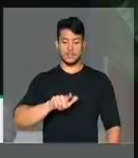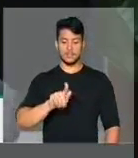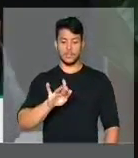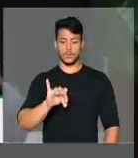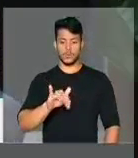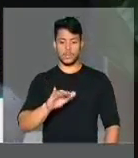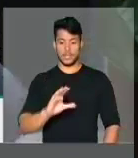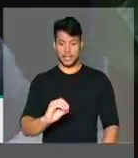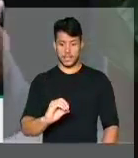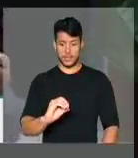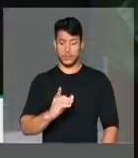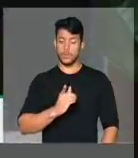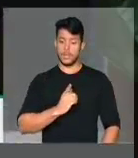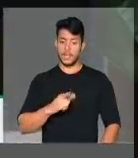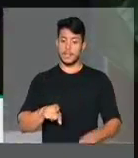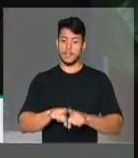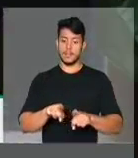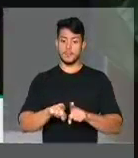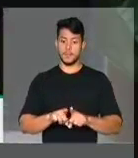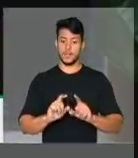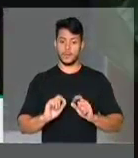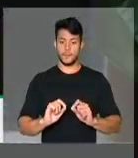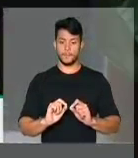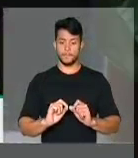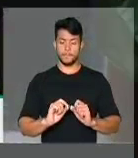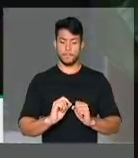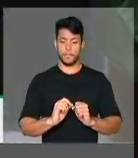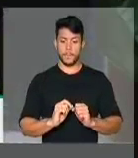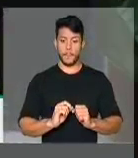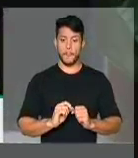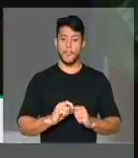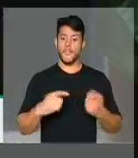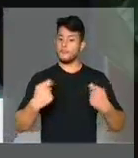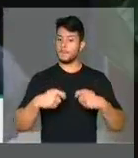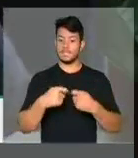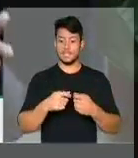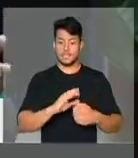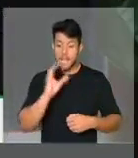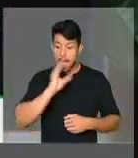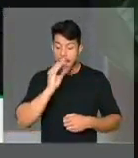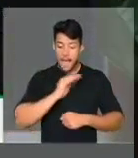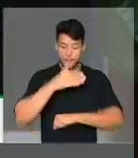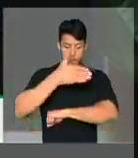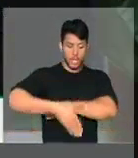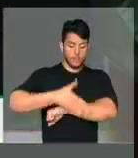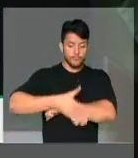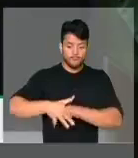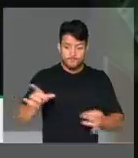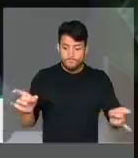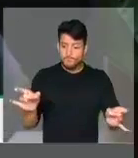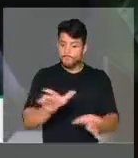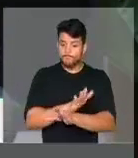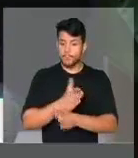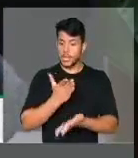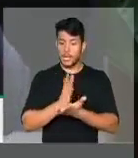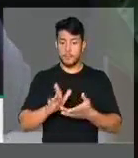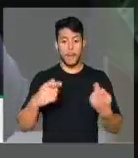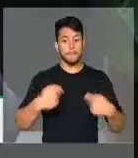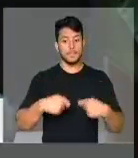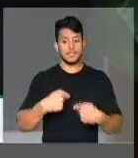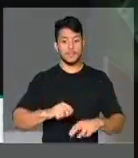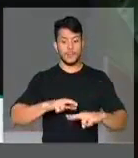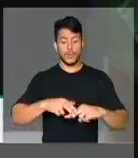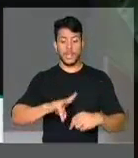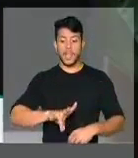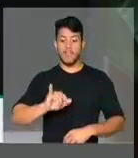maior fábrica de dormentes do mundo. A gente tem que concluir. O próprio Salgueiro que vai receber o polo